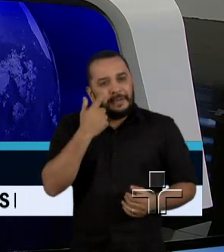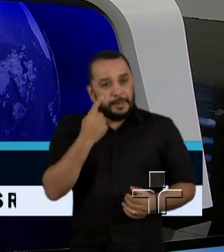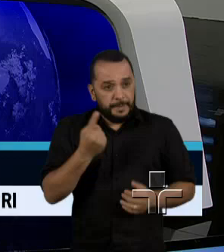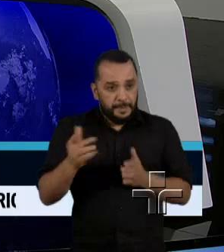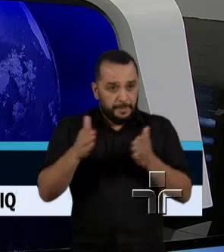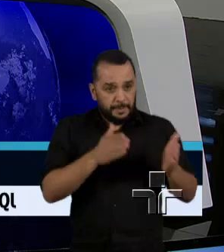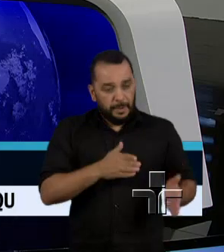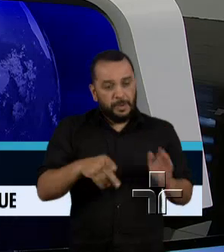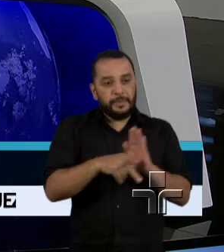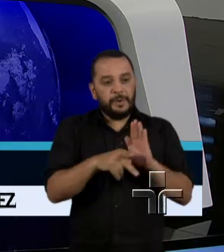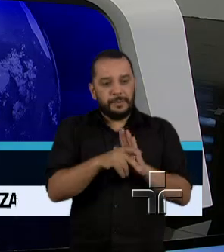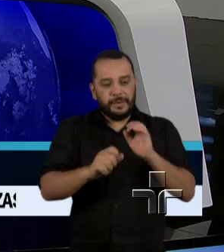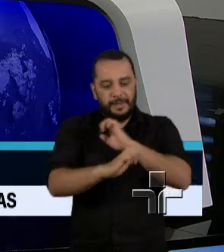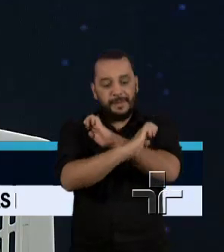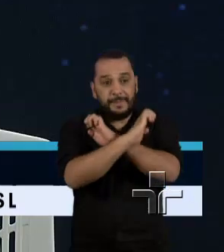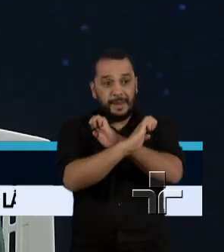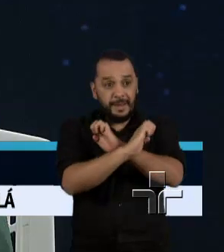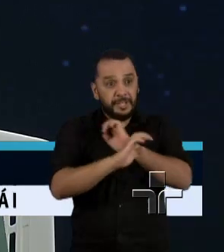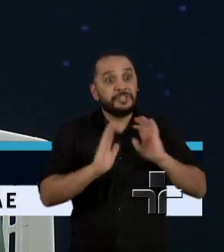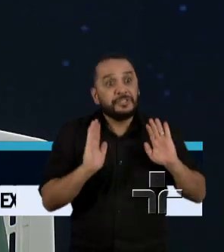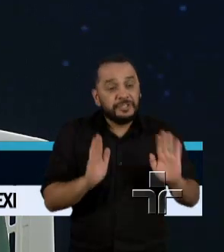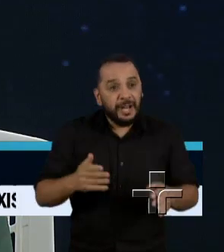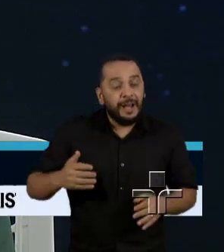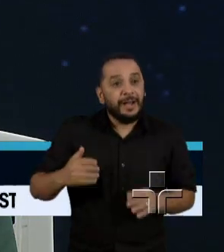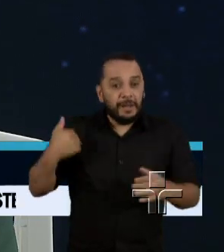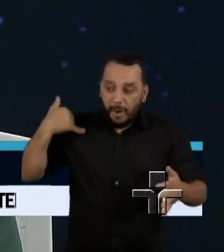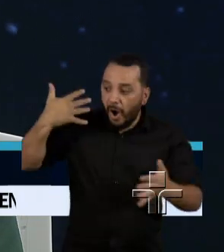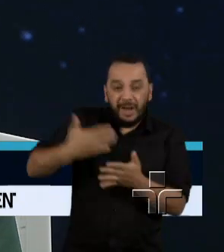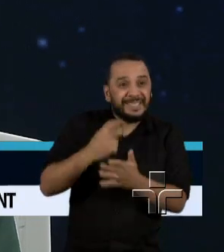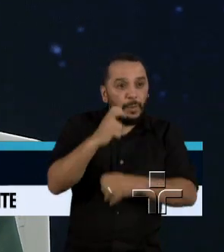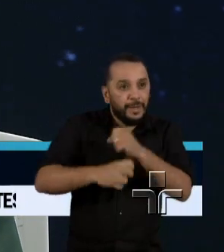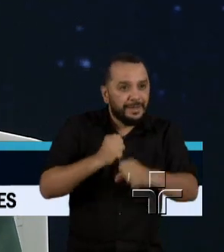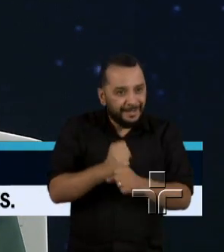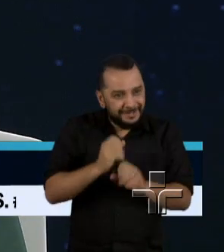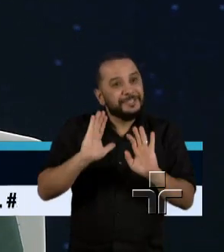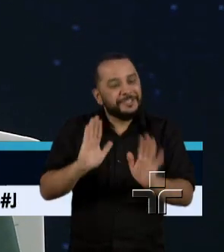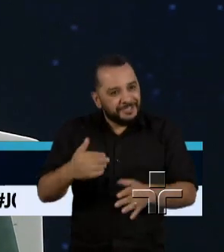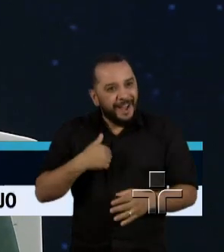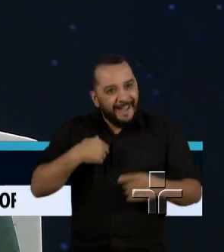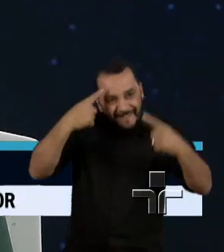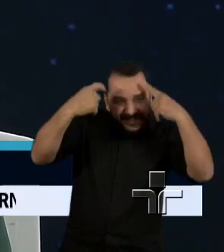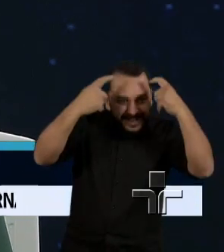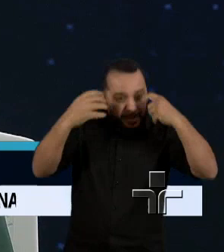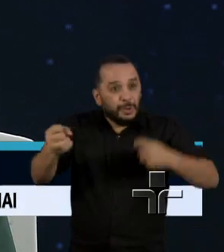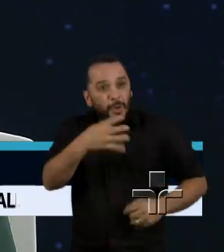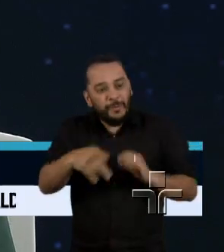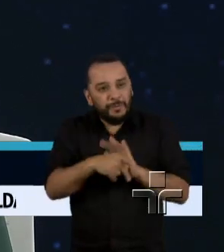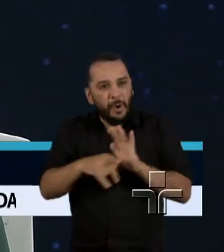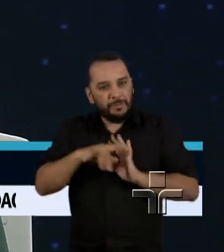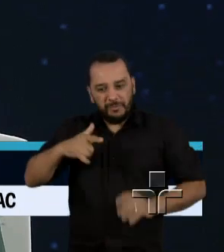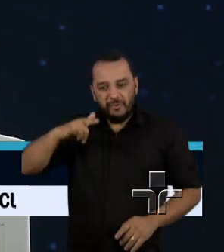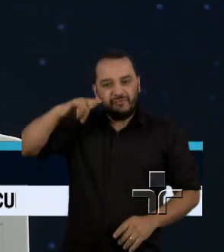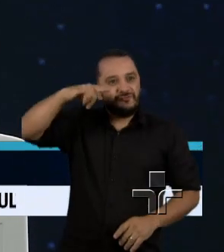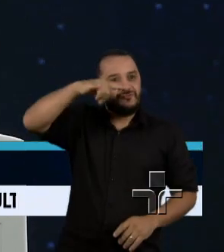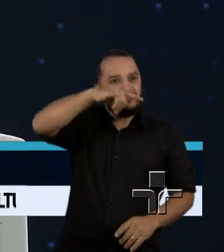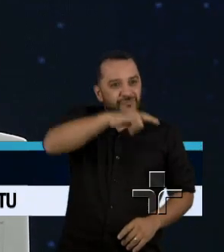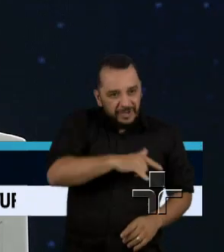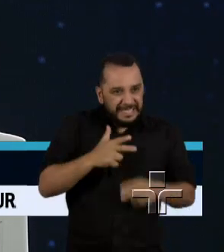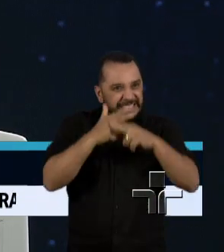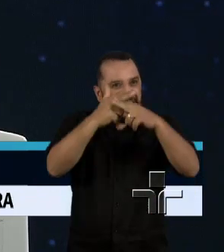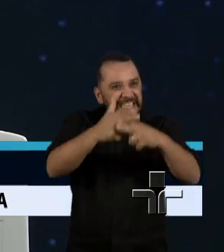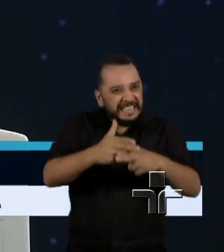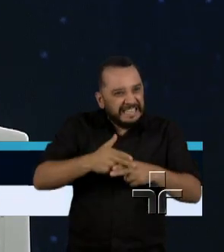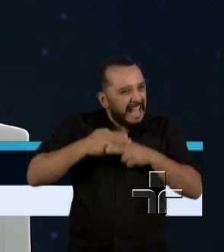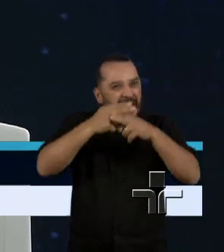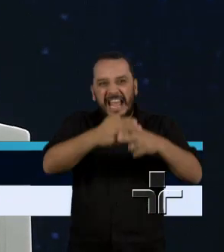está prestes a completar 50 anos e se reinventando, né? Carros voadores, internet das coisas, satélites. A Embraer é um